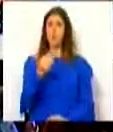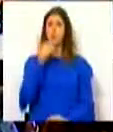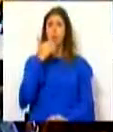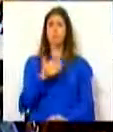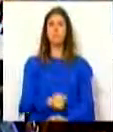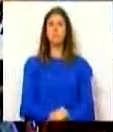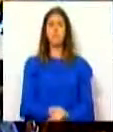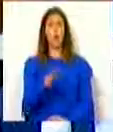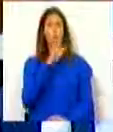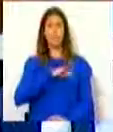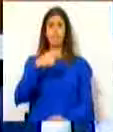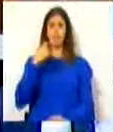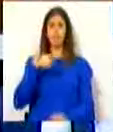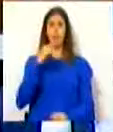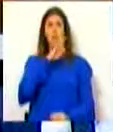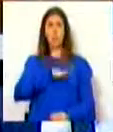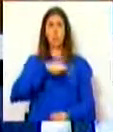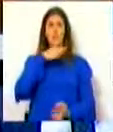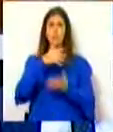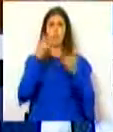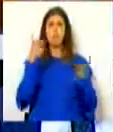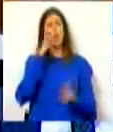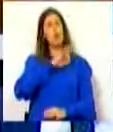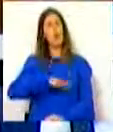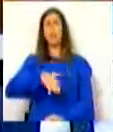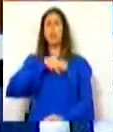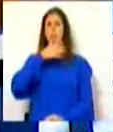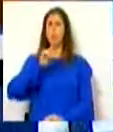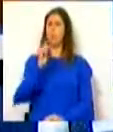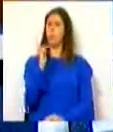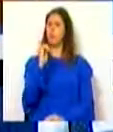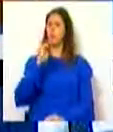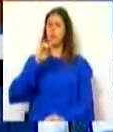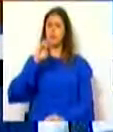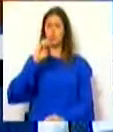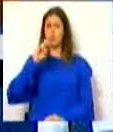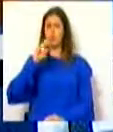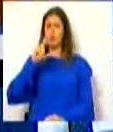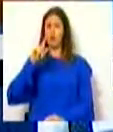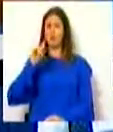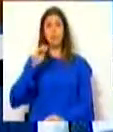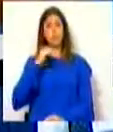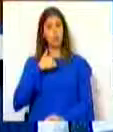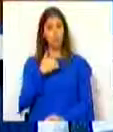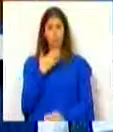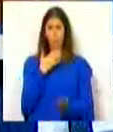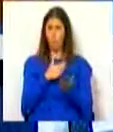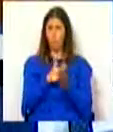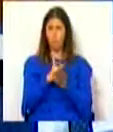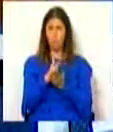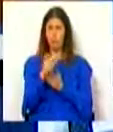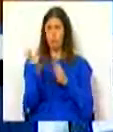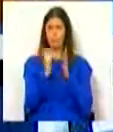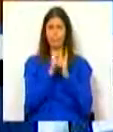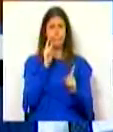Muito obrigado, Sr. Presidente, Sras. E Srs. Deputados. Sr. Deputado Luís Pedro Mota Soares, continuo a não entrar no